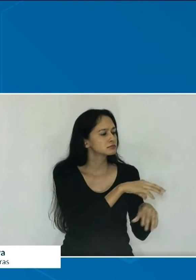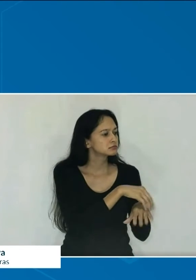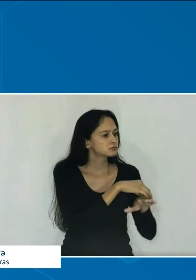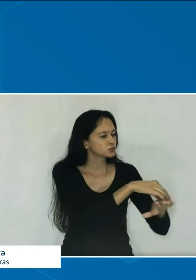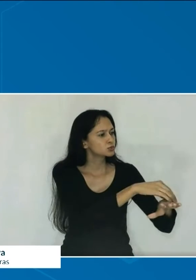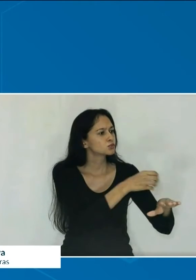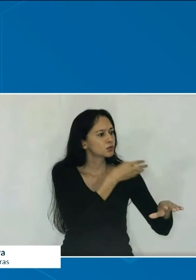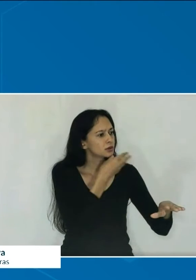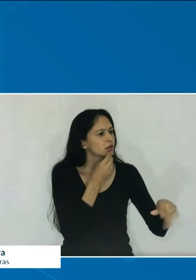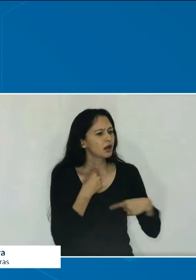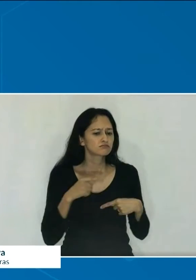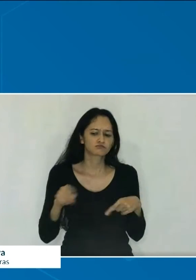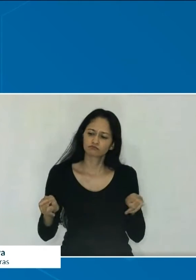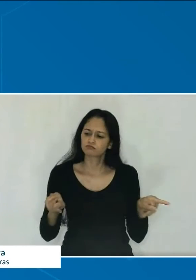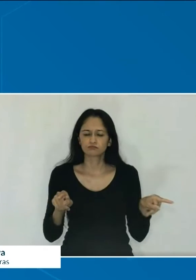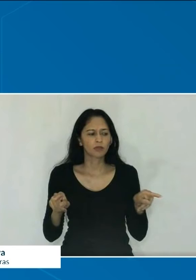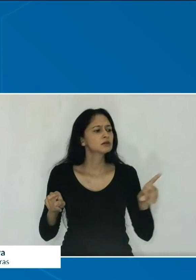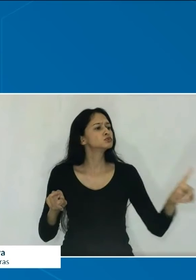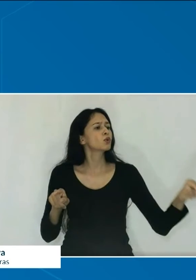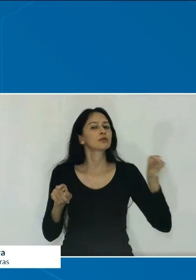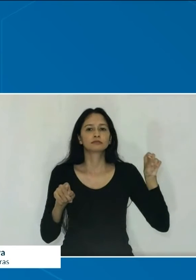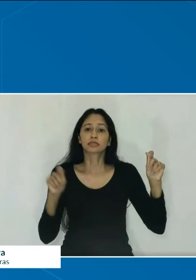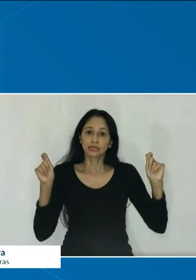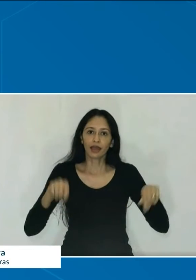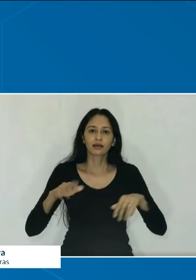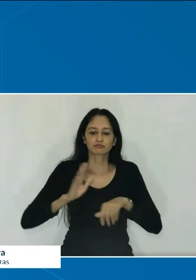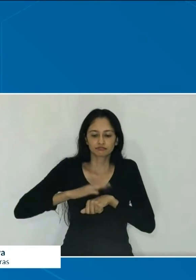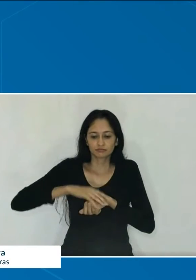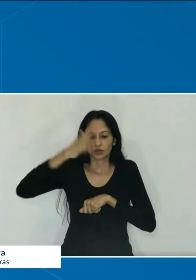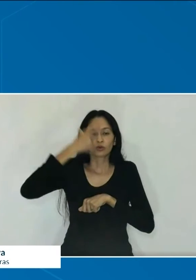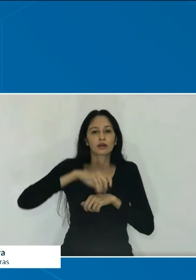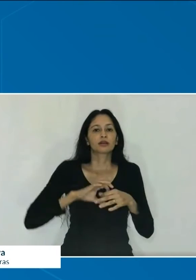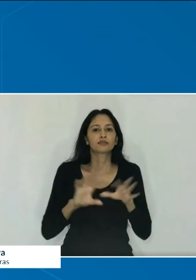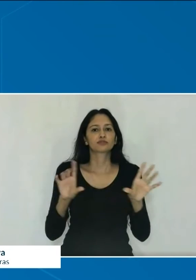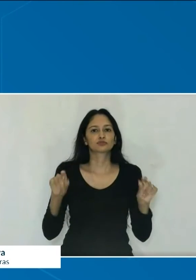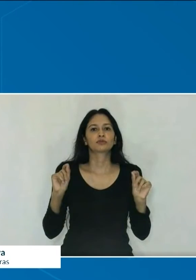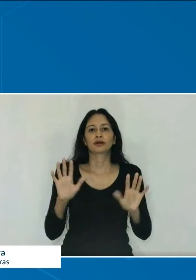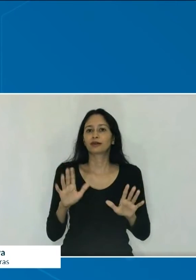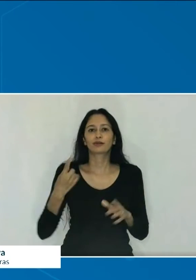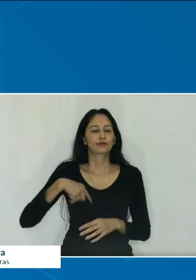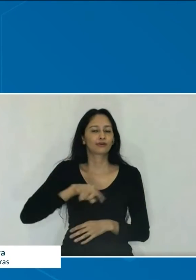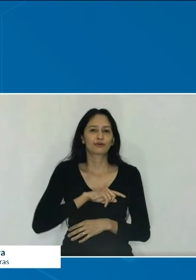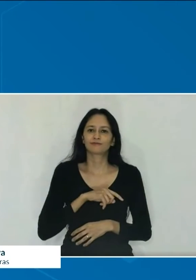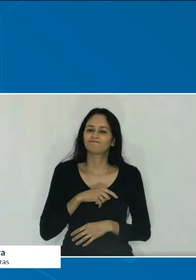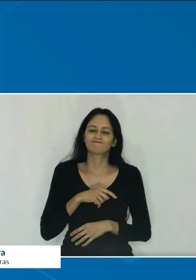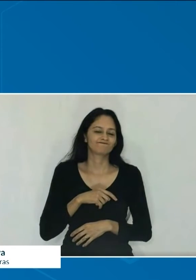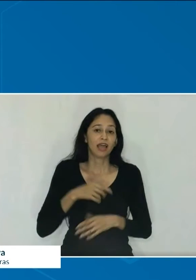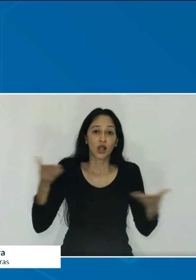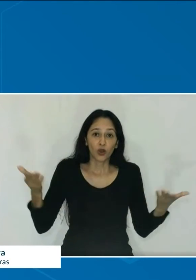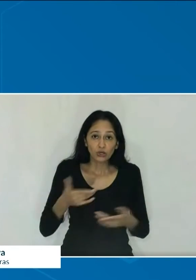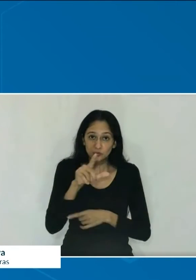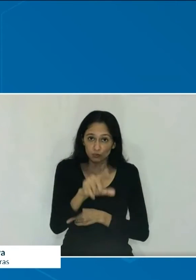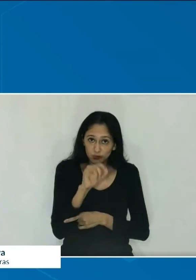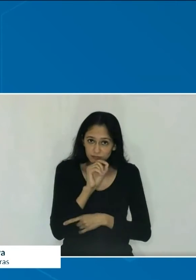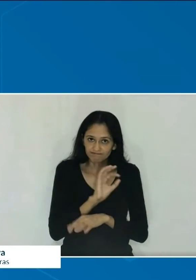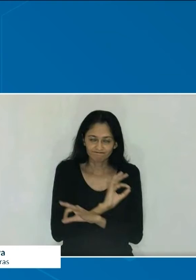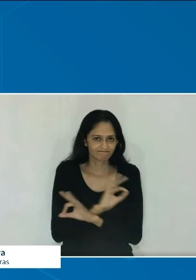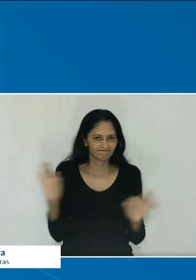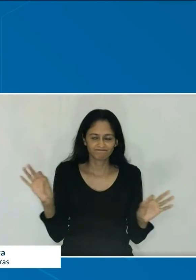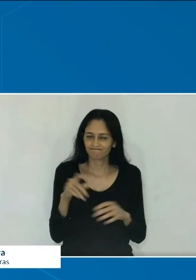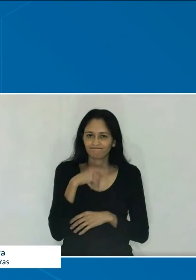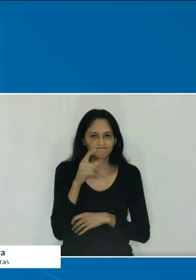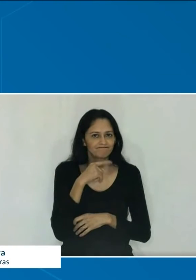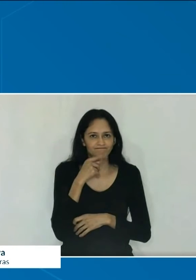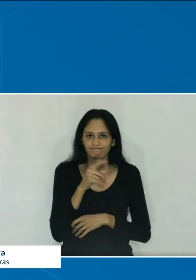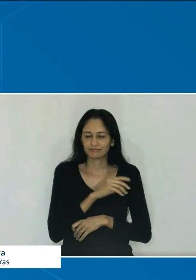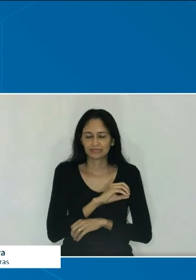qualidade. Hoje, nós não temos essa opção, né? O sistema de transporte coletivo está realmente muito decadente. Então,